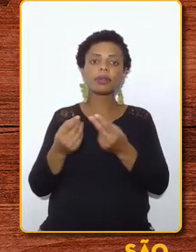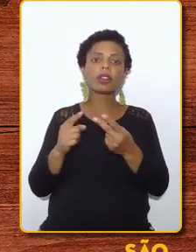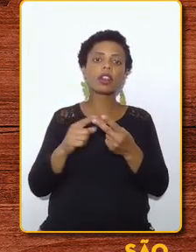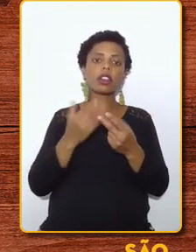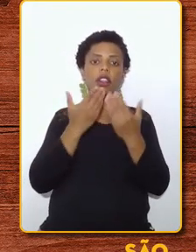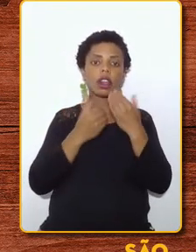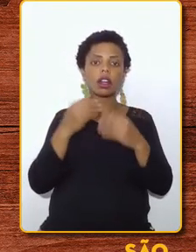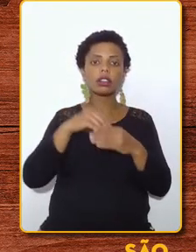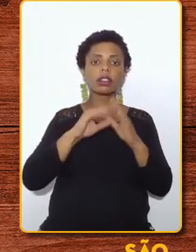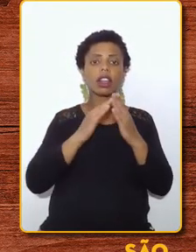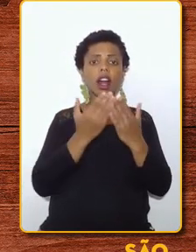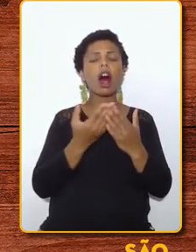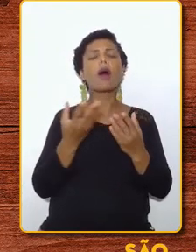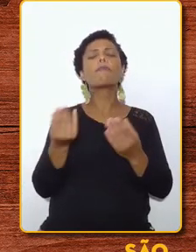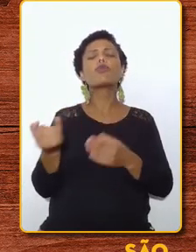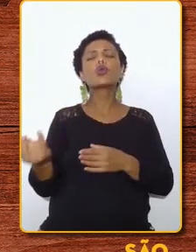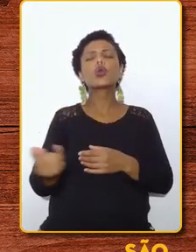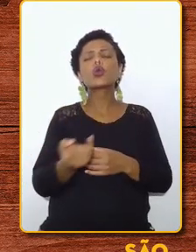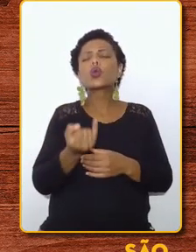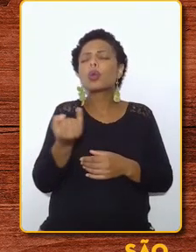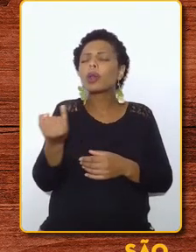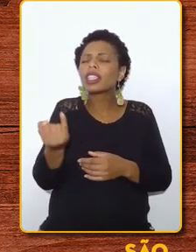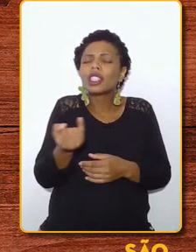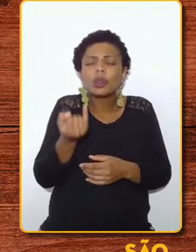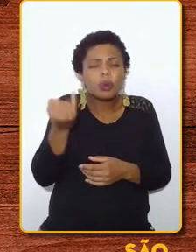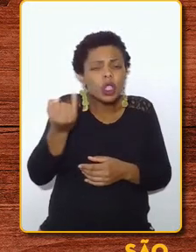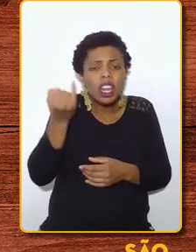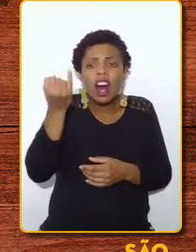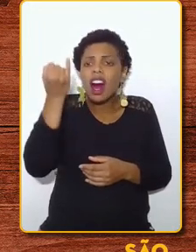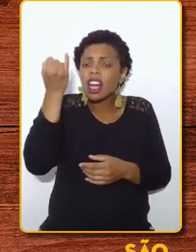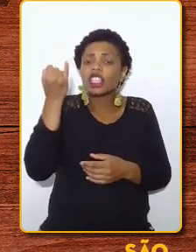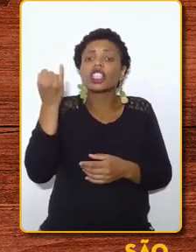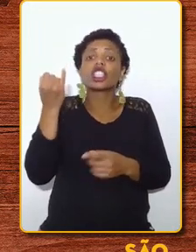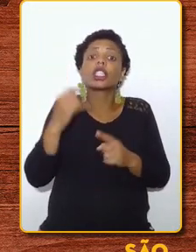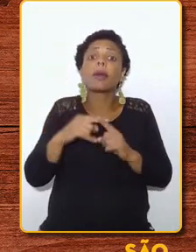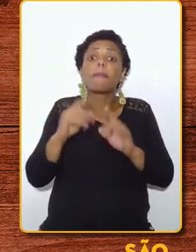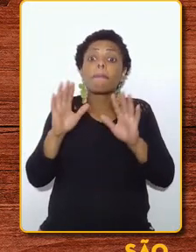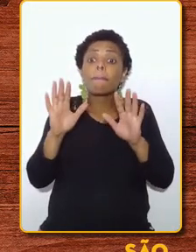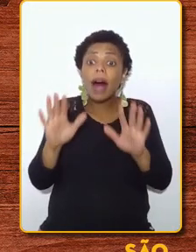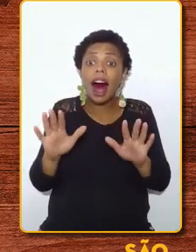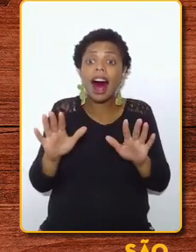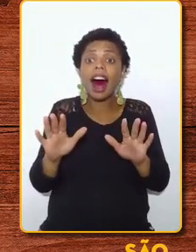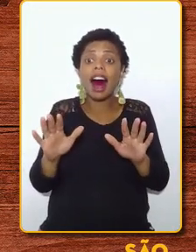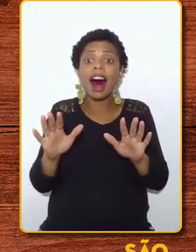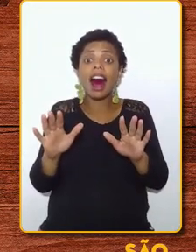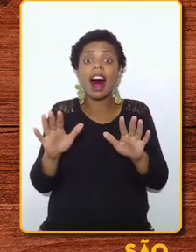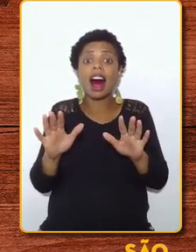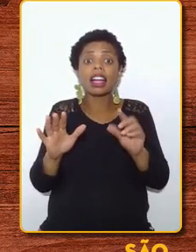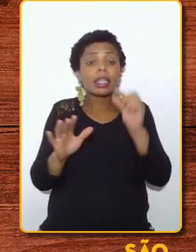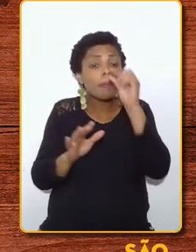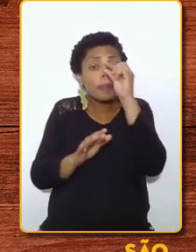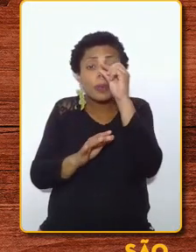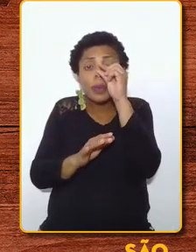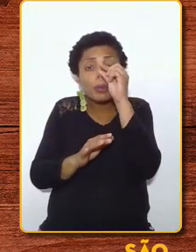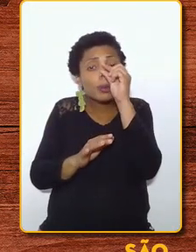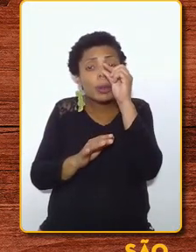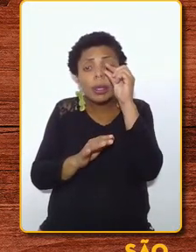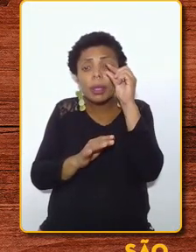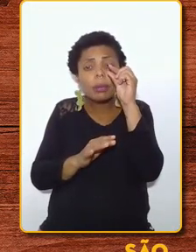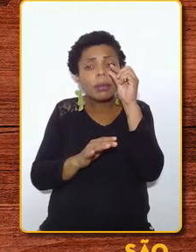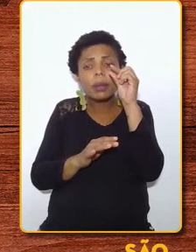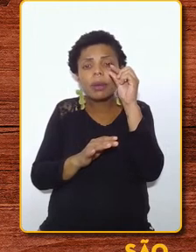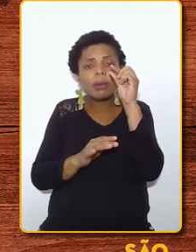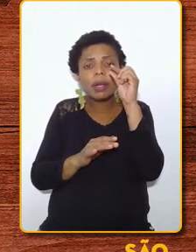são muito importantes, gente. Mas são titica de galinha nesse